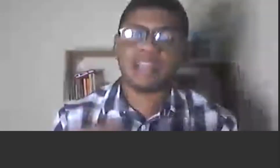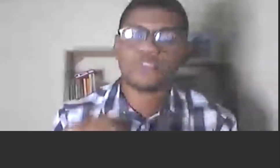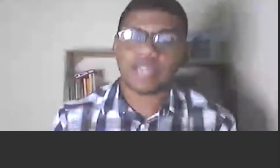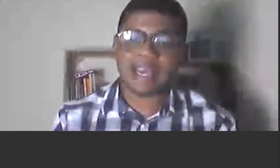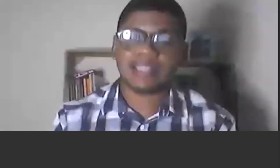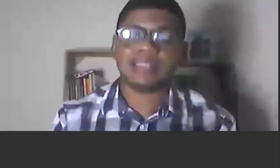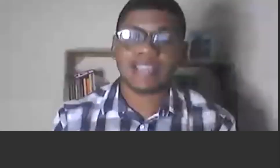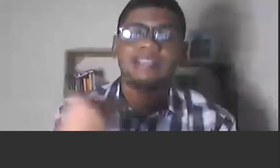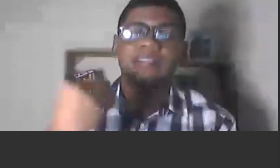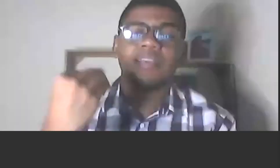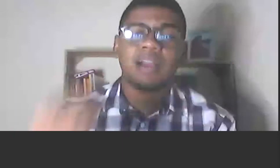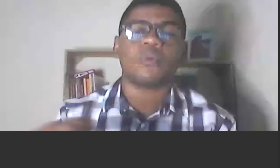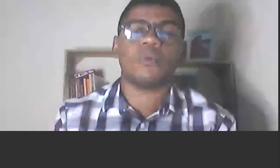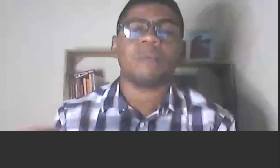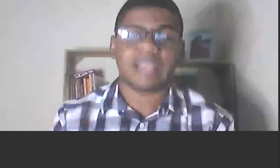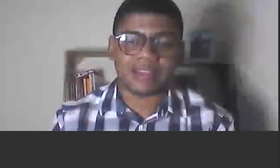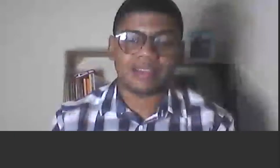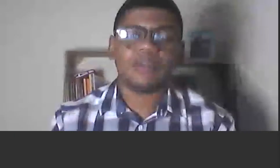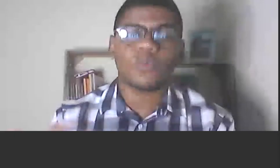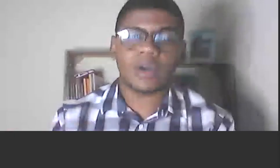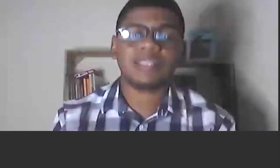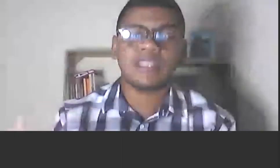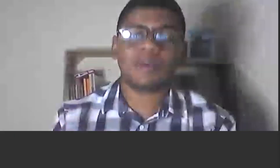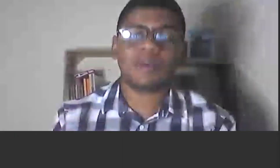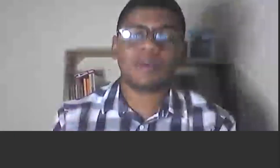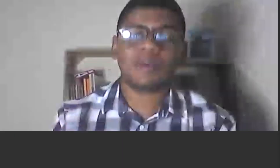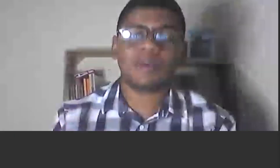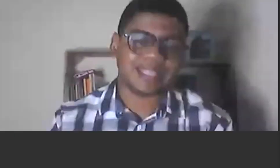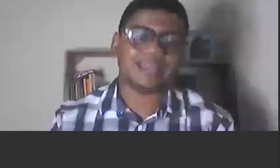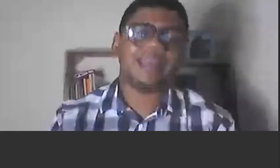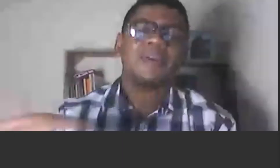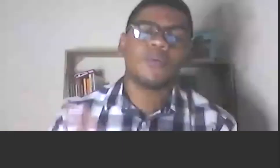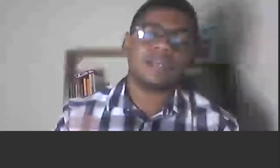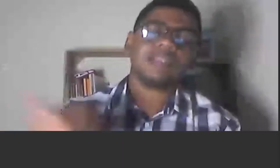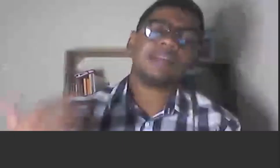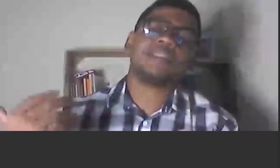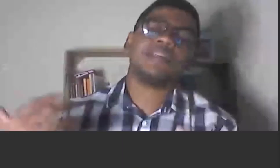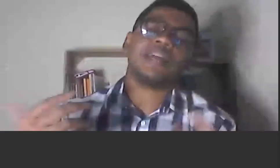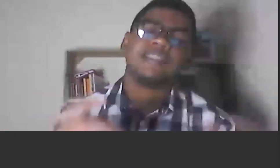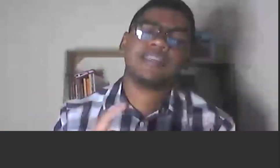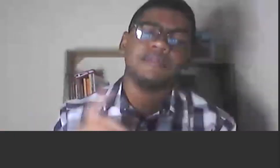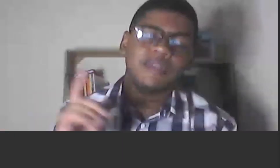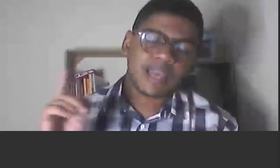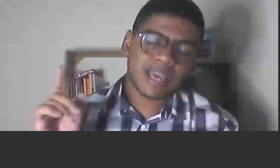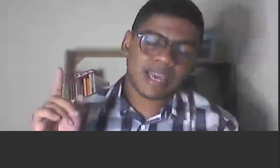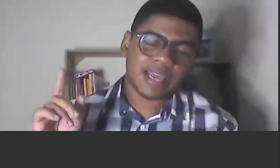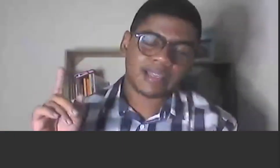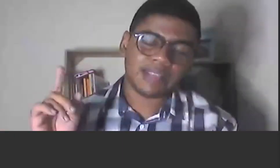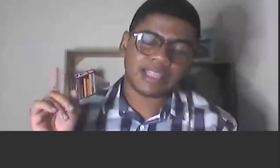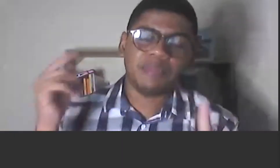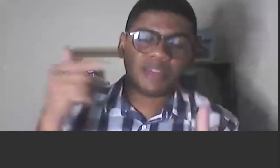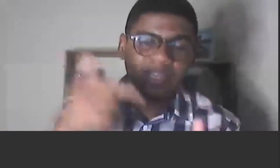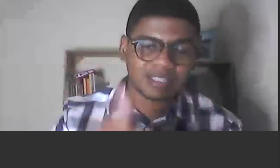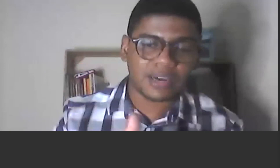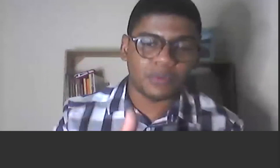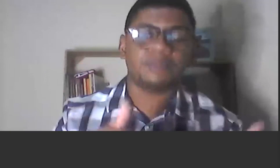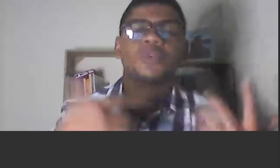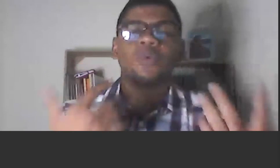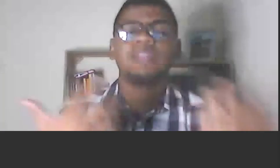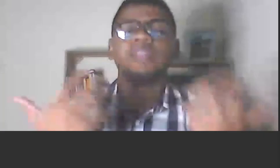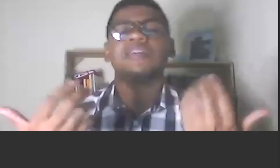que estão relacionadas nesse acompanhar. Quantas serão acompanhadas? Quantas são as que